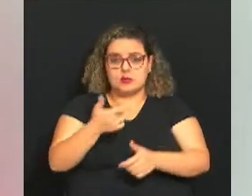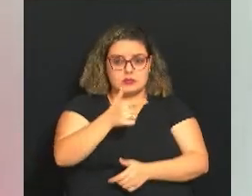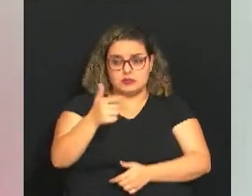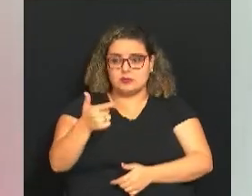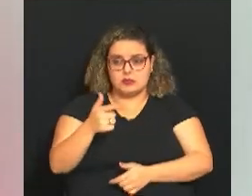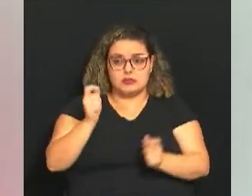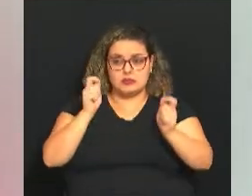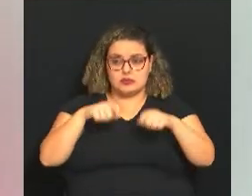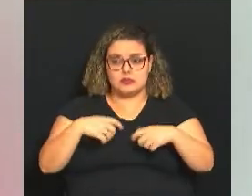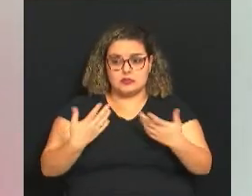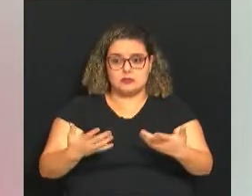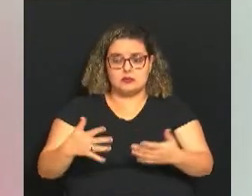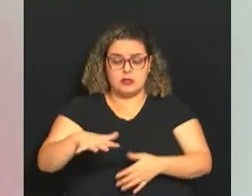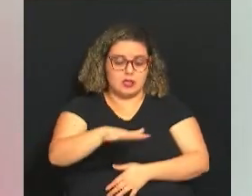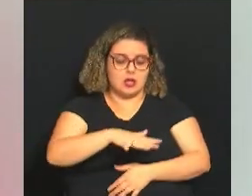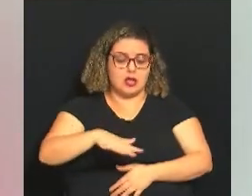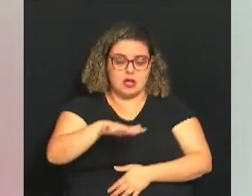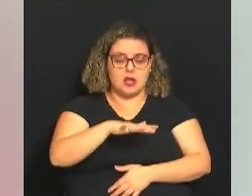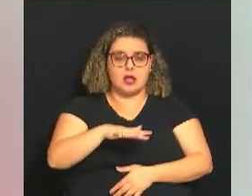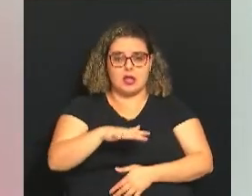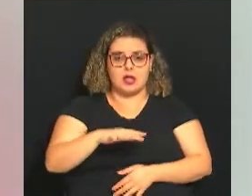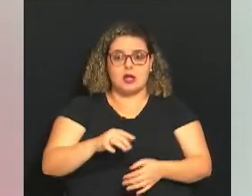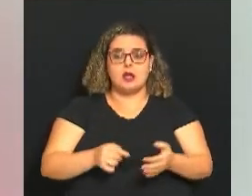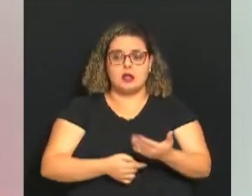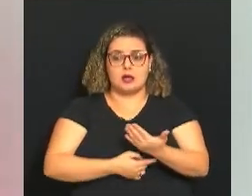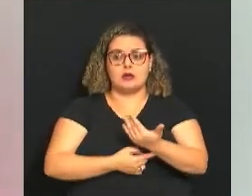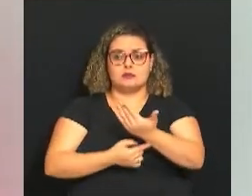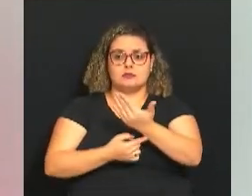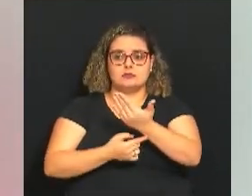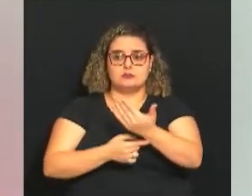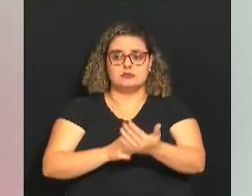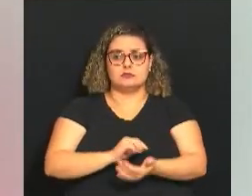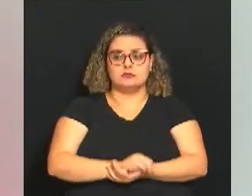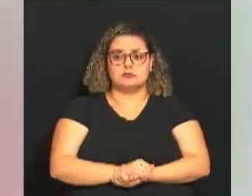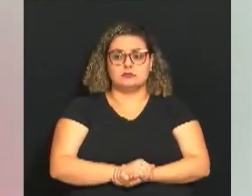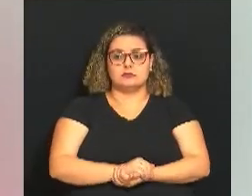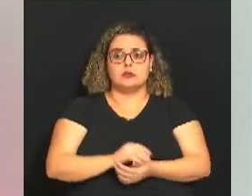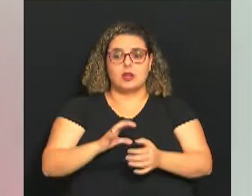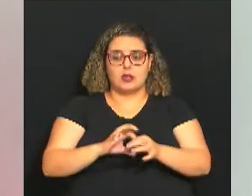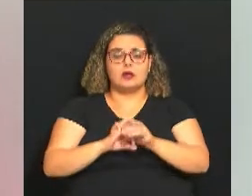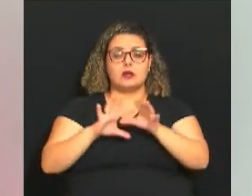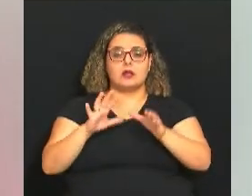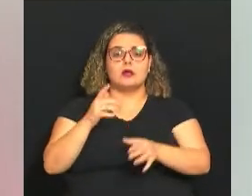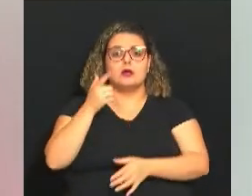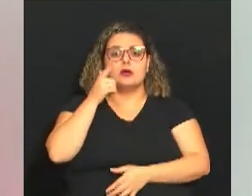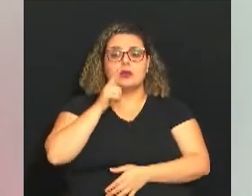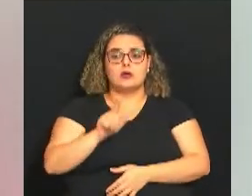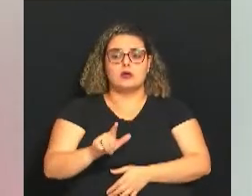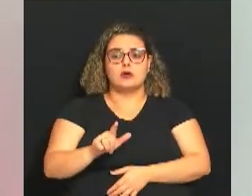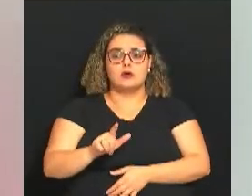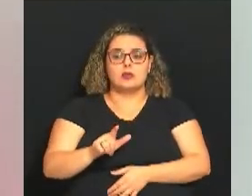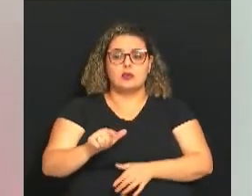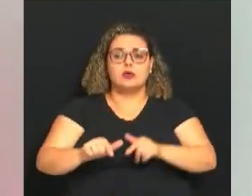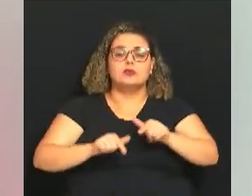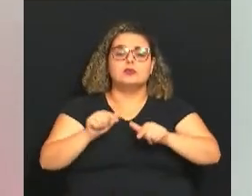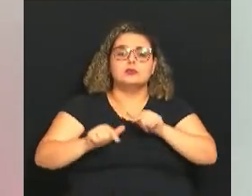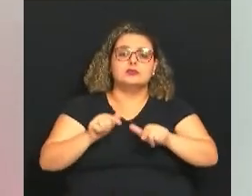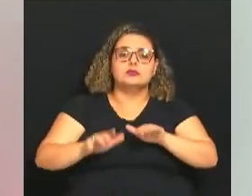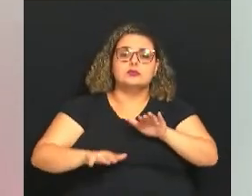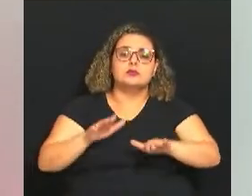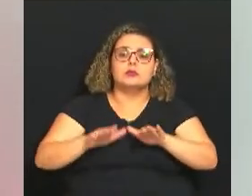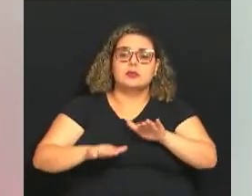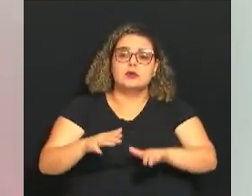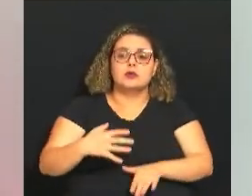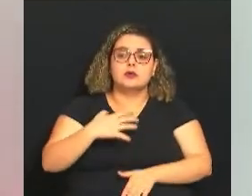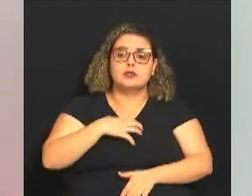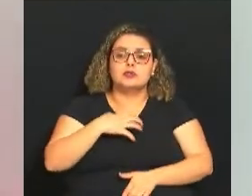área da tecnologia, do modo geral, ela permite que a gente consiga trabalhar muitas vezes de uma maneira um